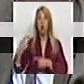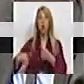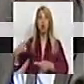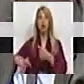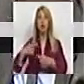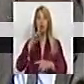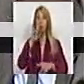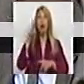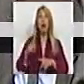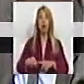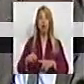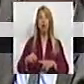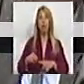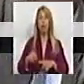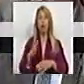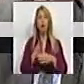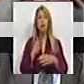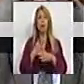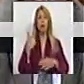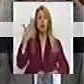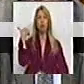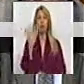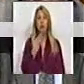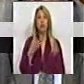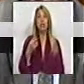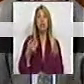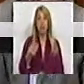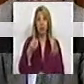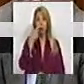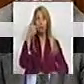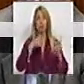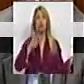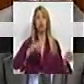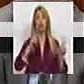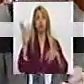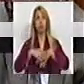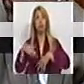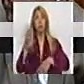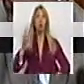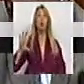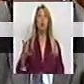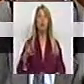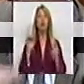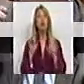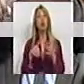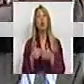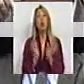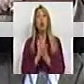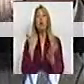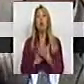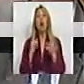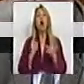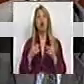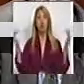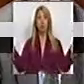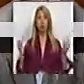interrompido no início da década, a meados da década de 70, de emigração. E tudo isso fez diminuir